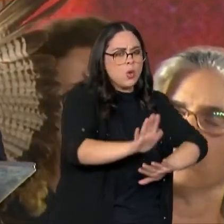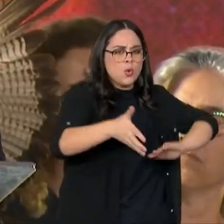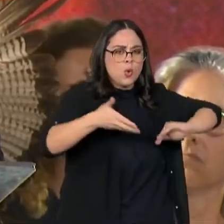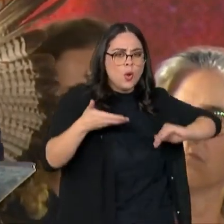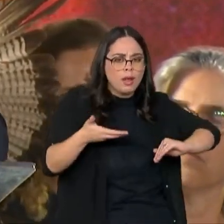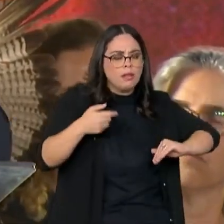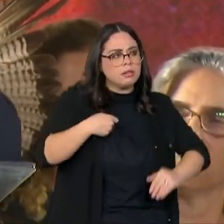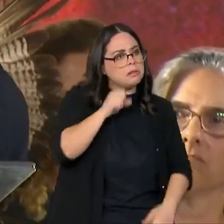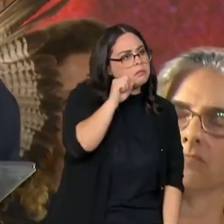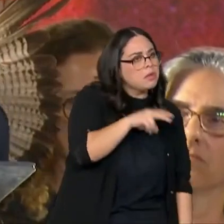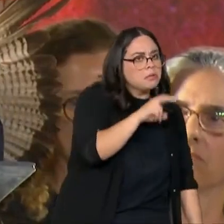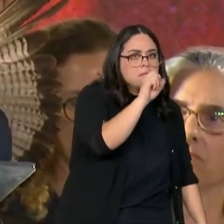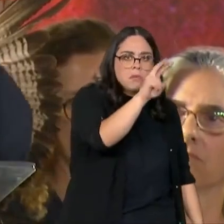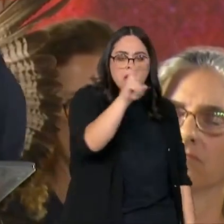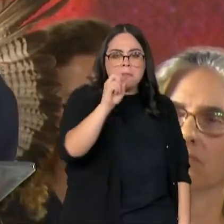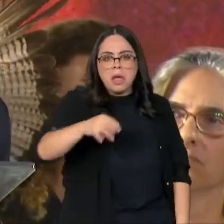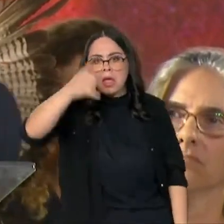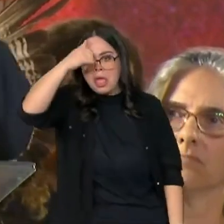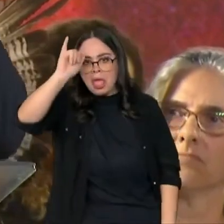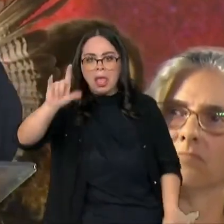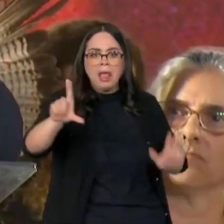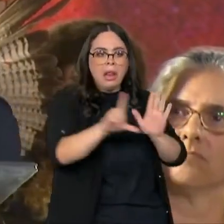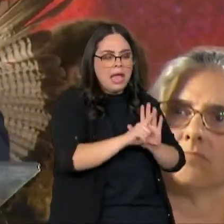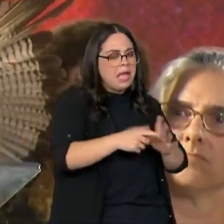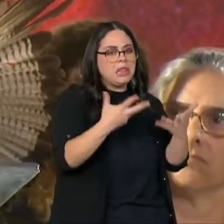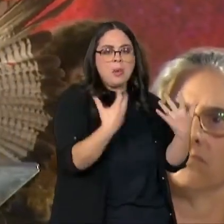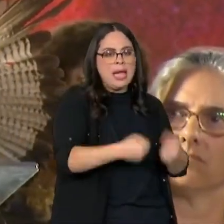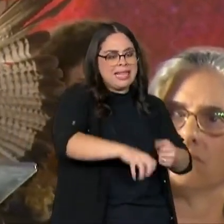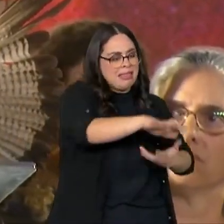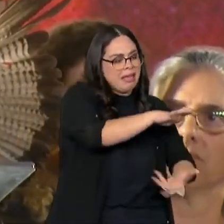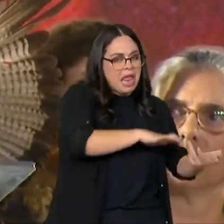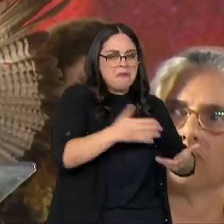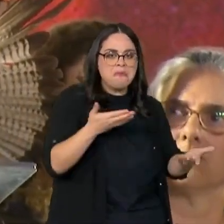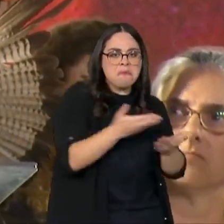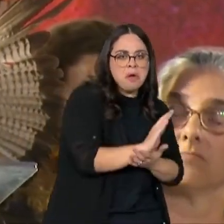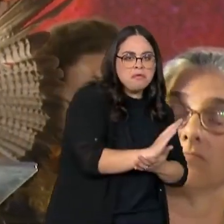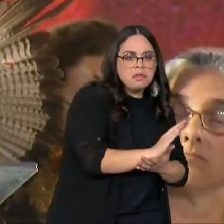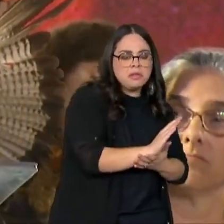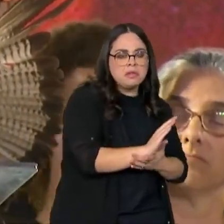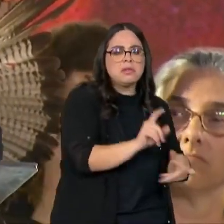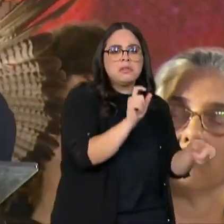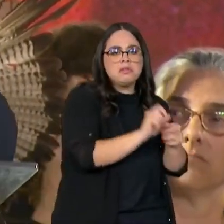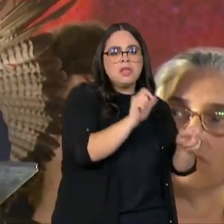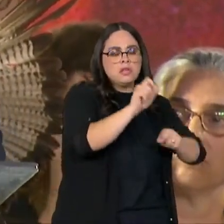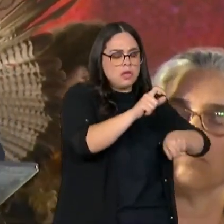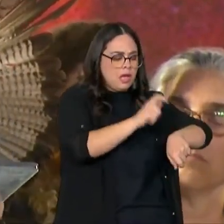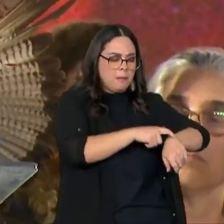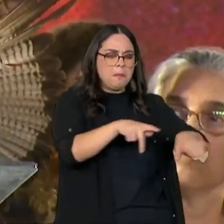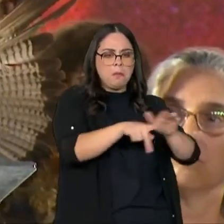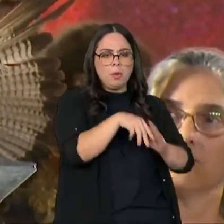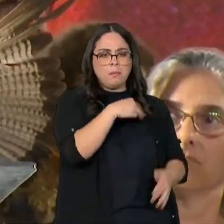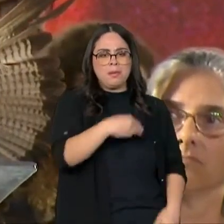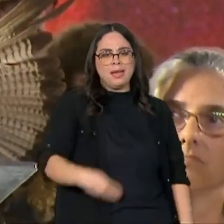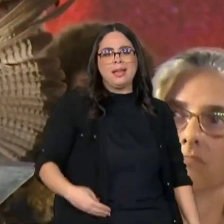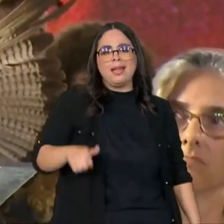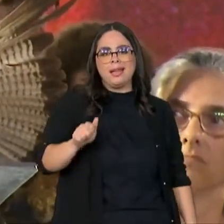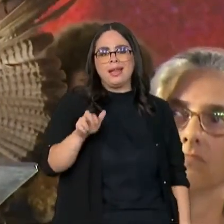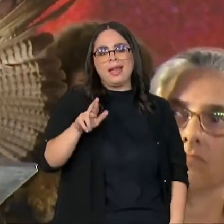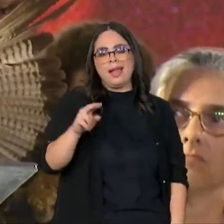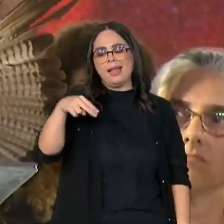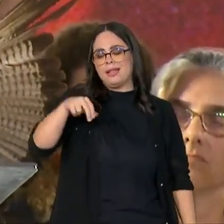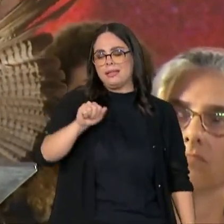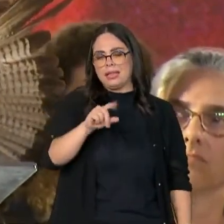Nacional evitar que uma lei antigreve fosse aprovada, feita pelo ministro Arnaldo da Costa